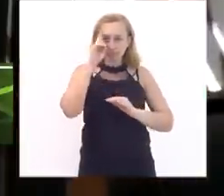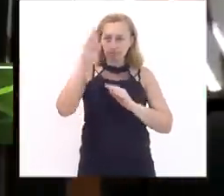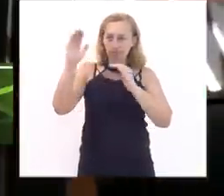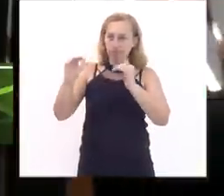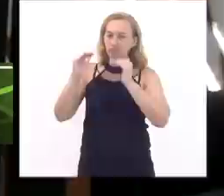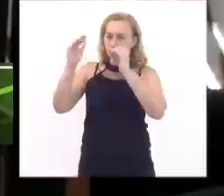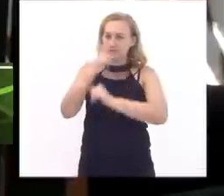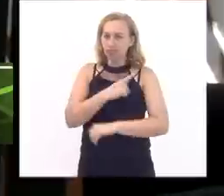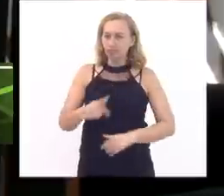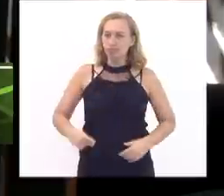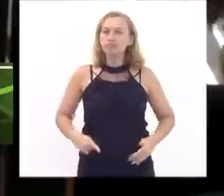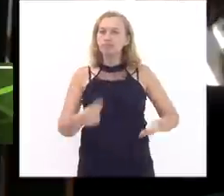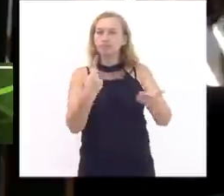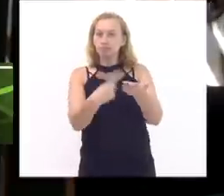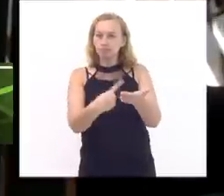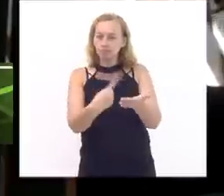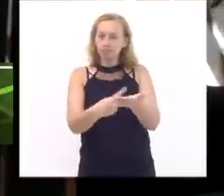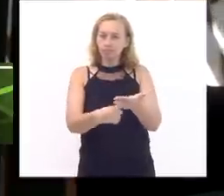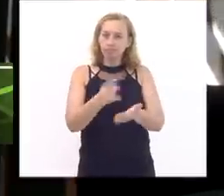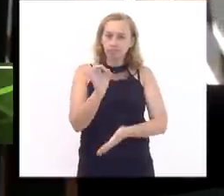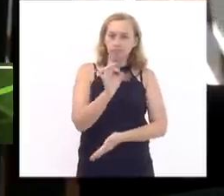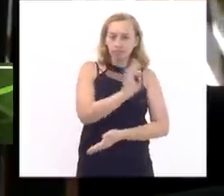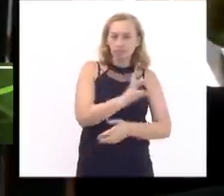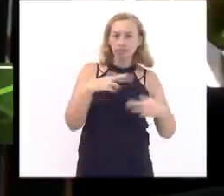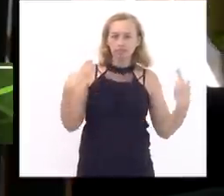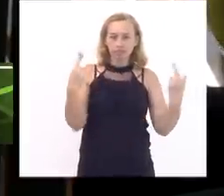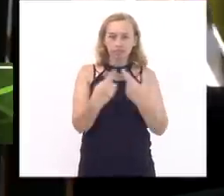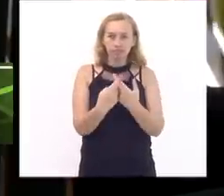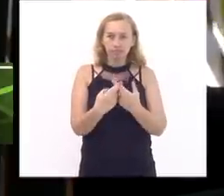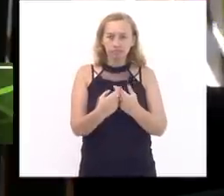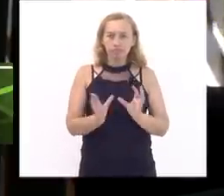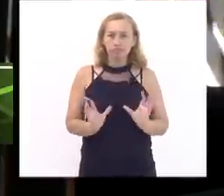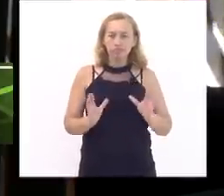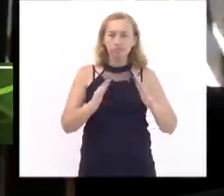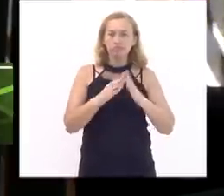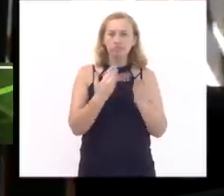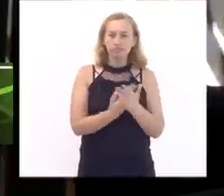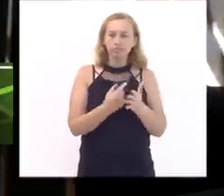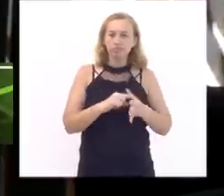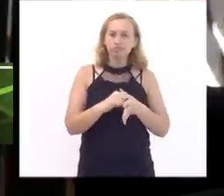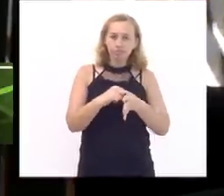conforme combinado nessa última reunião nossa de colégio de líderes,